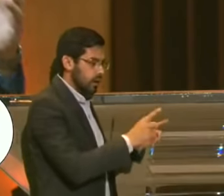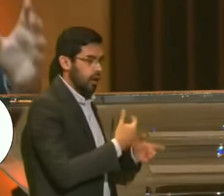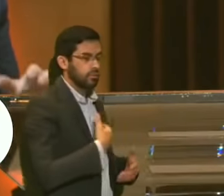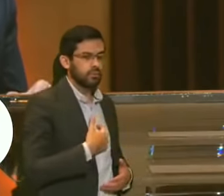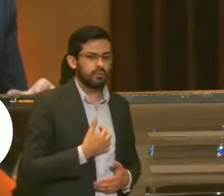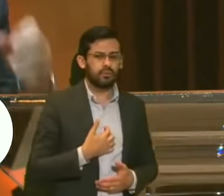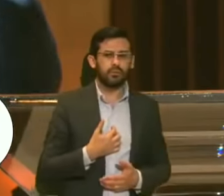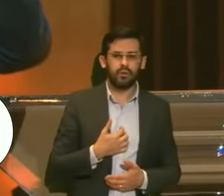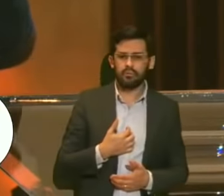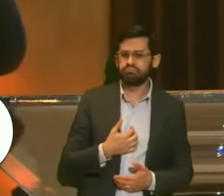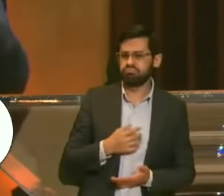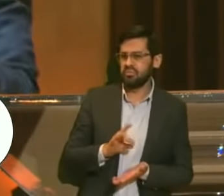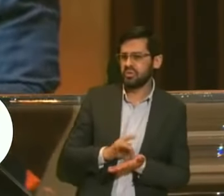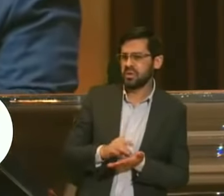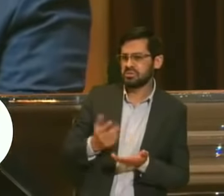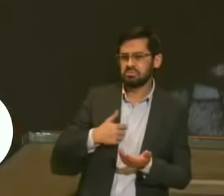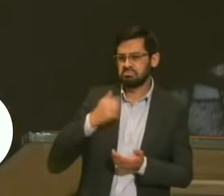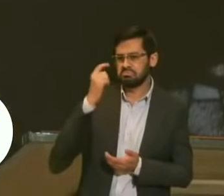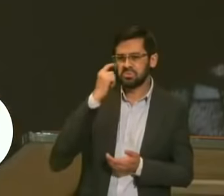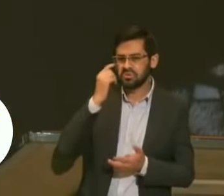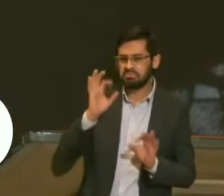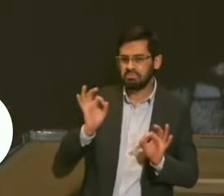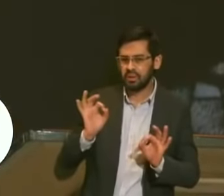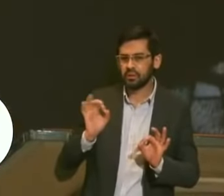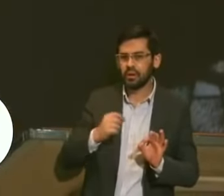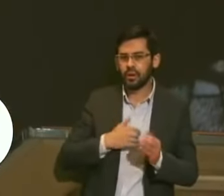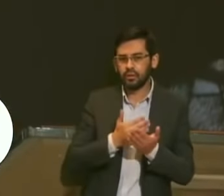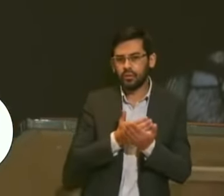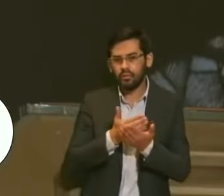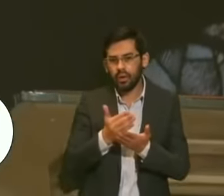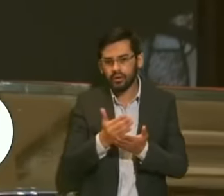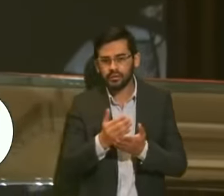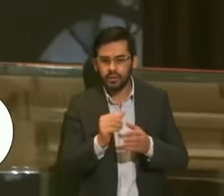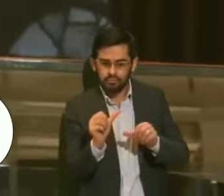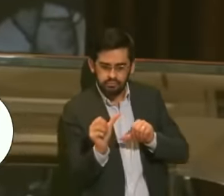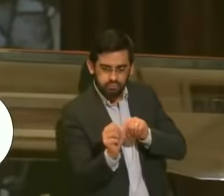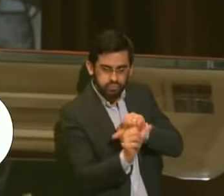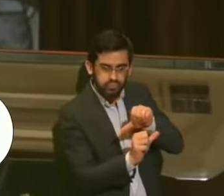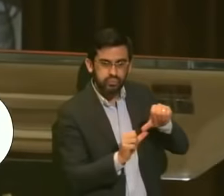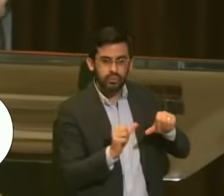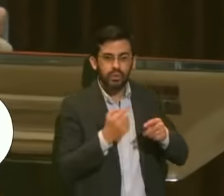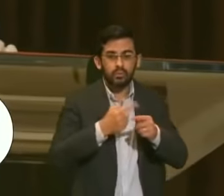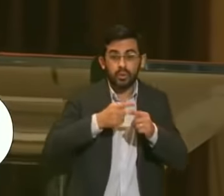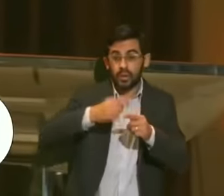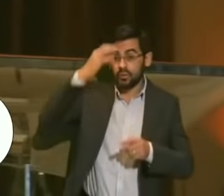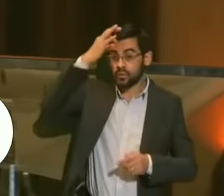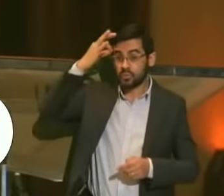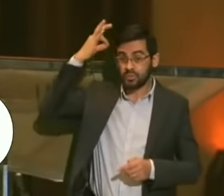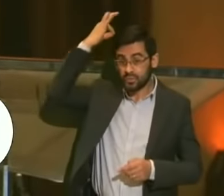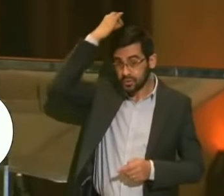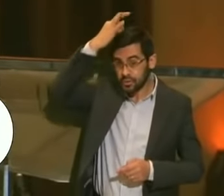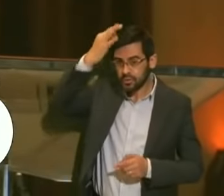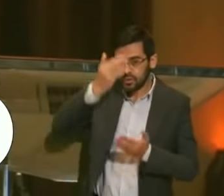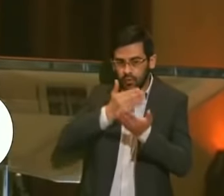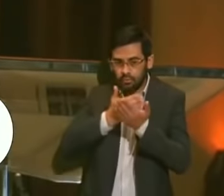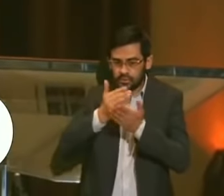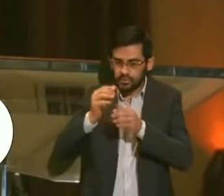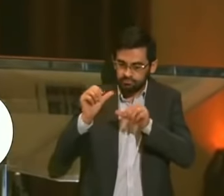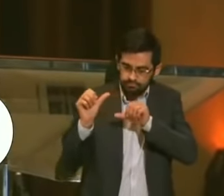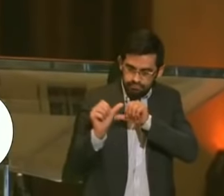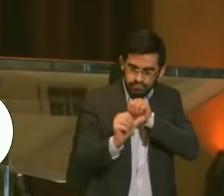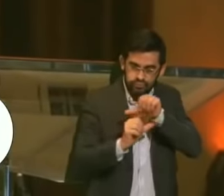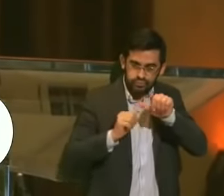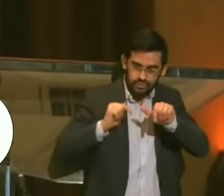você começa a dizer: oxa, eu não tinha pensado nisso, como é que pode ser? E o Espírito de Deus vai trabalhando na nossa